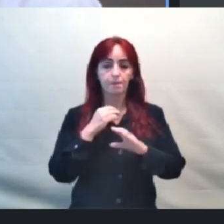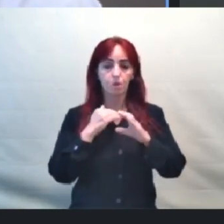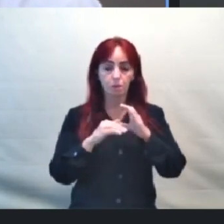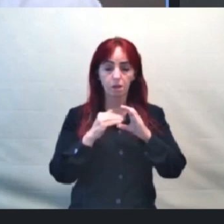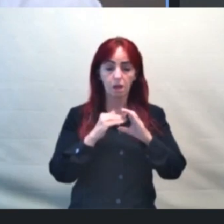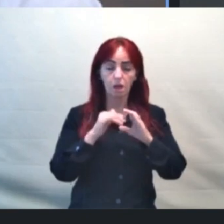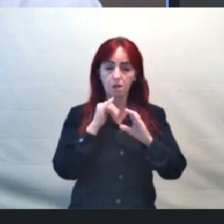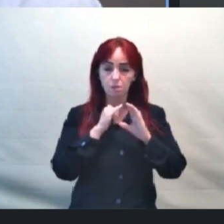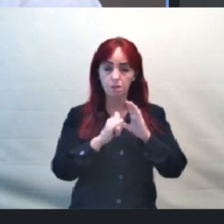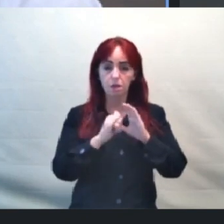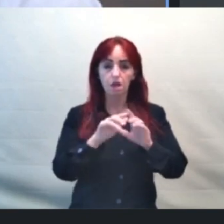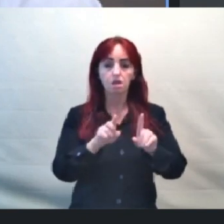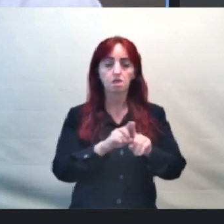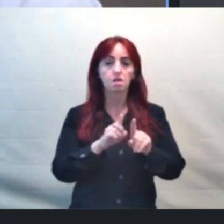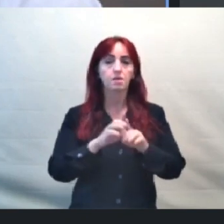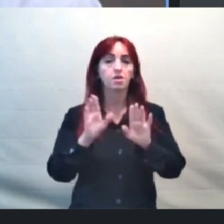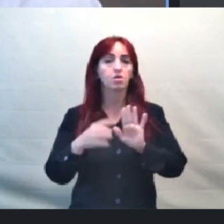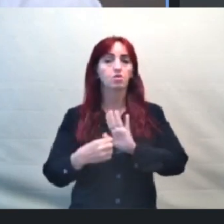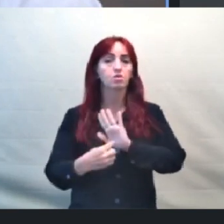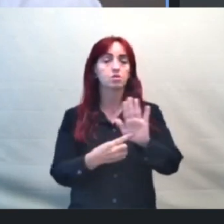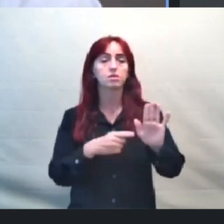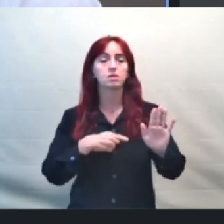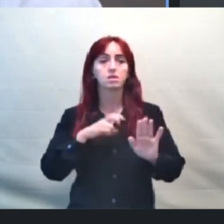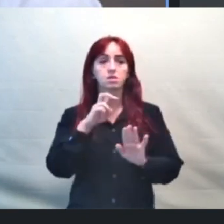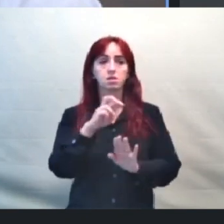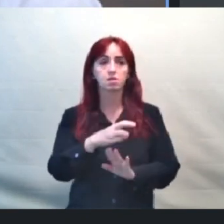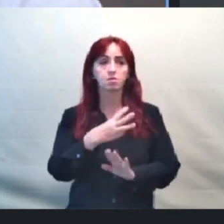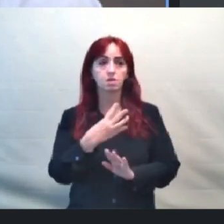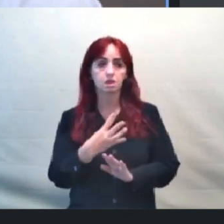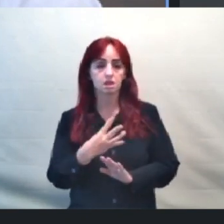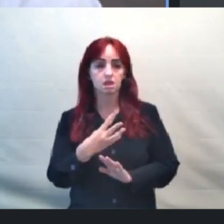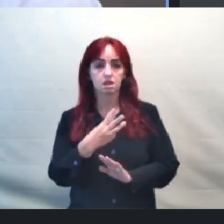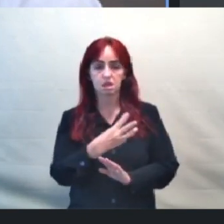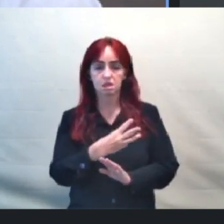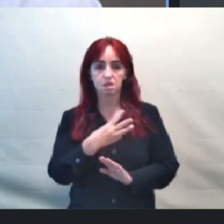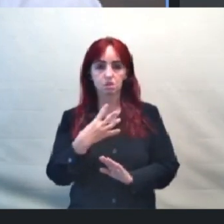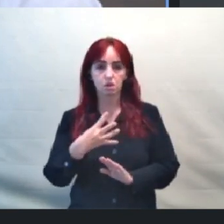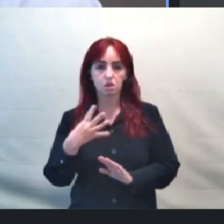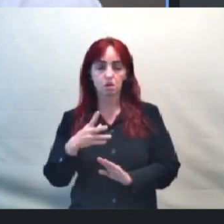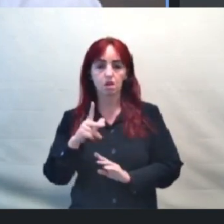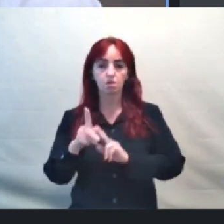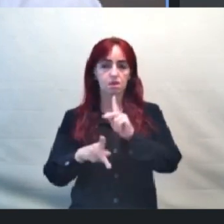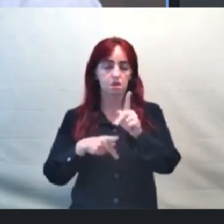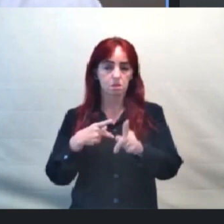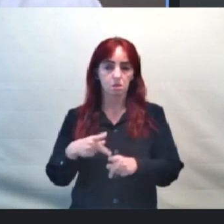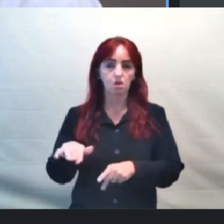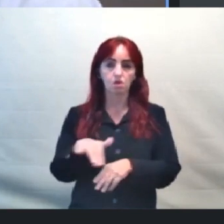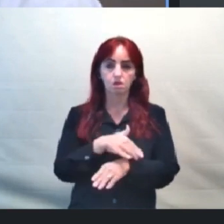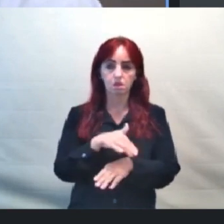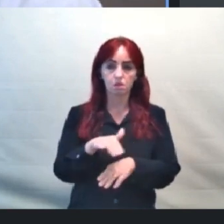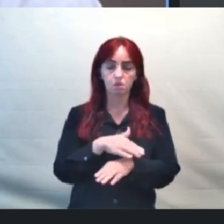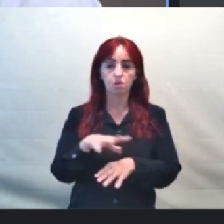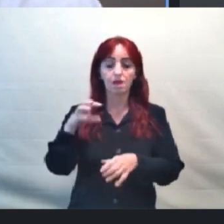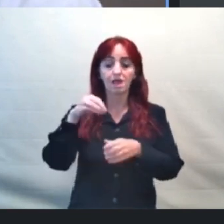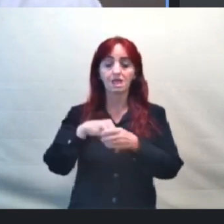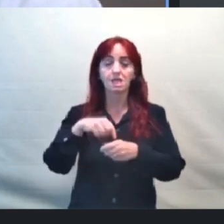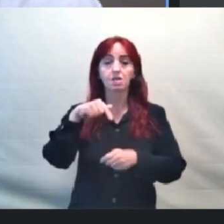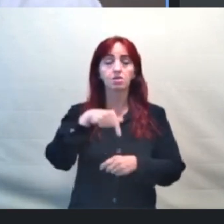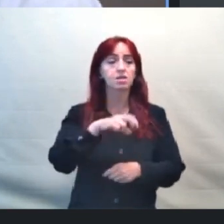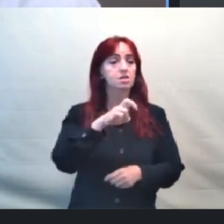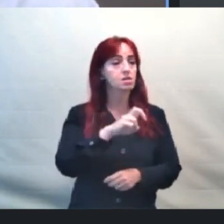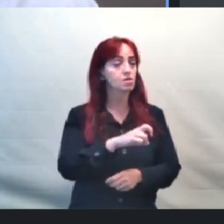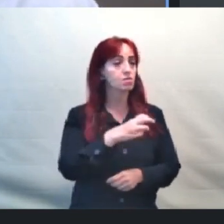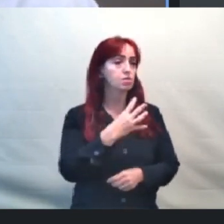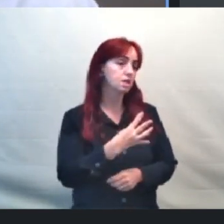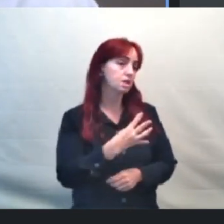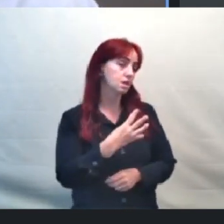hoje 5.344 pessoas, né, em situação de rua, e que dentro desses 5.344 pessoas,